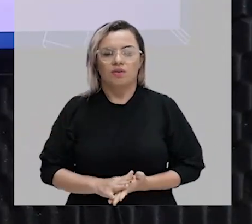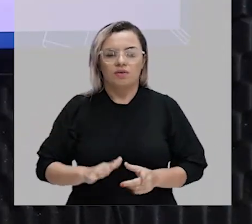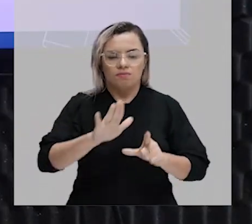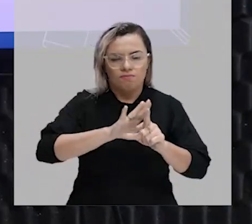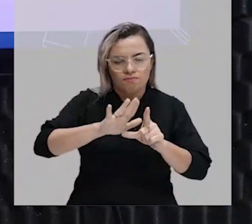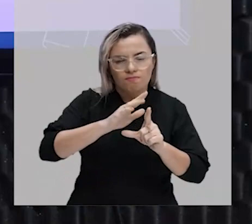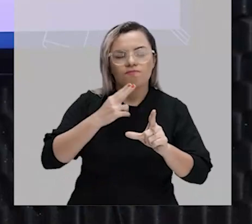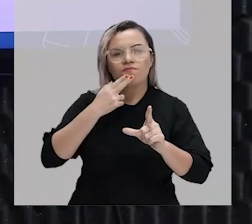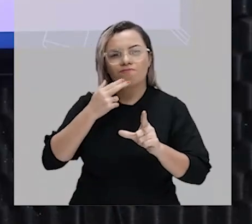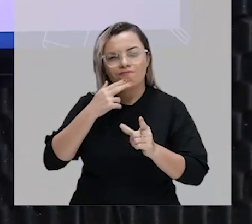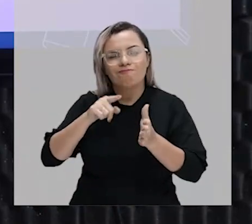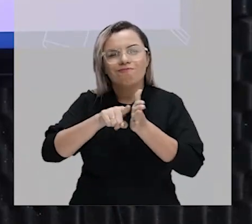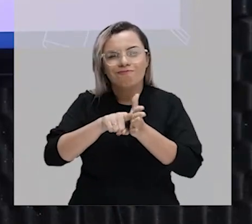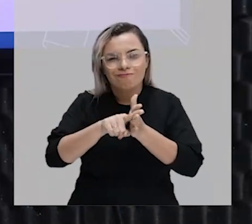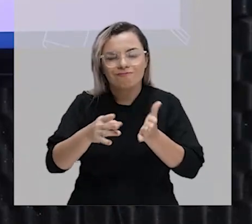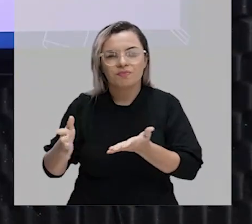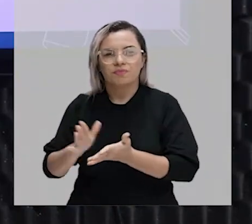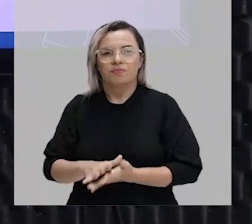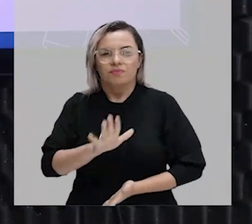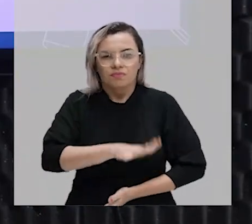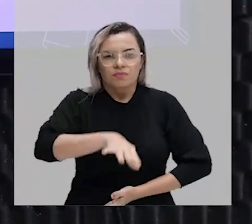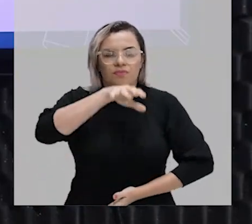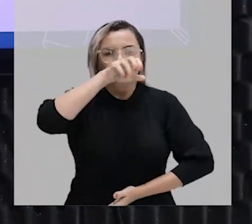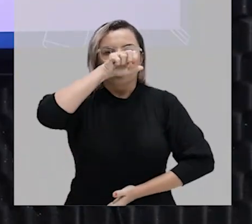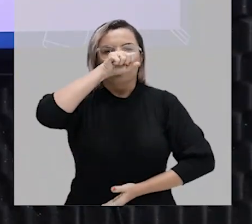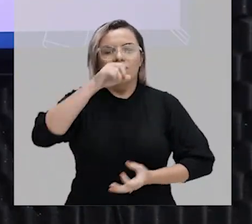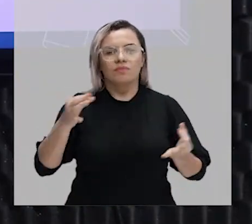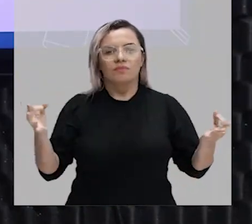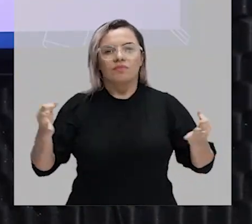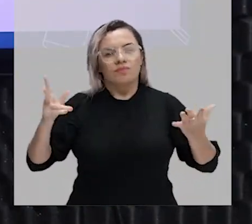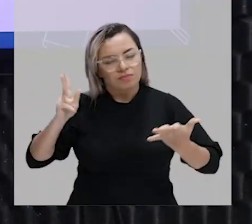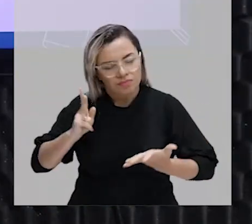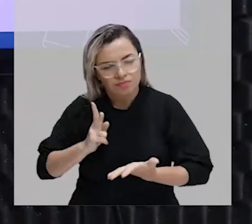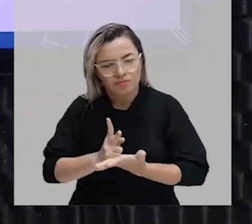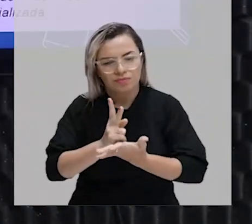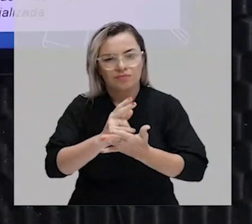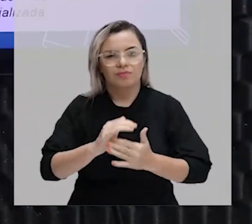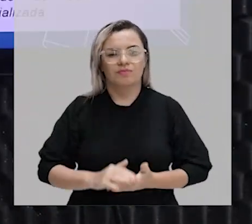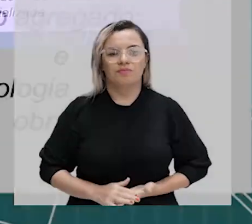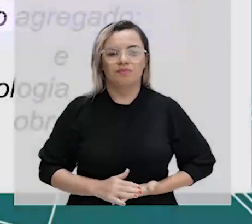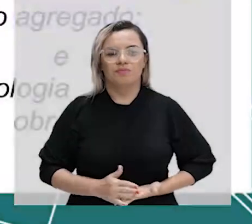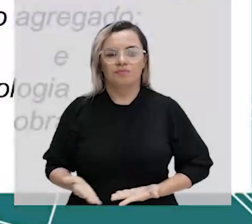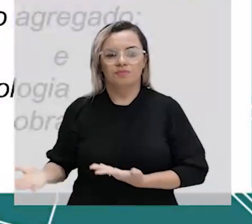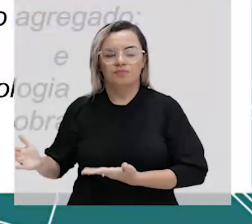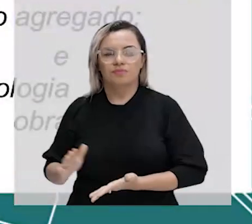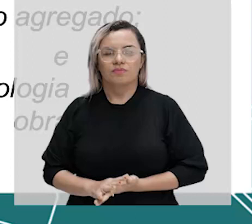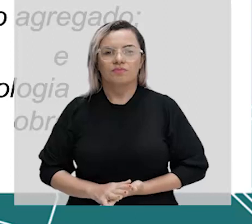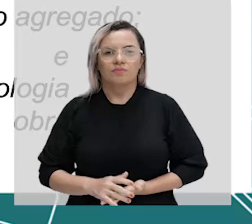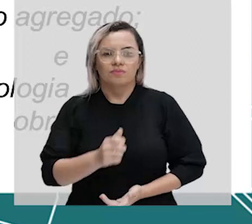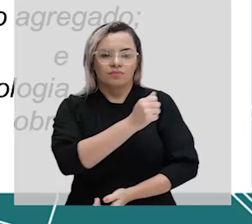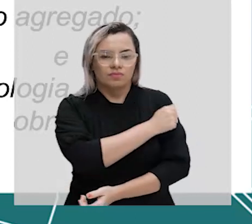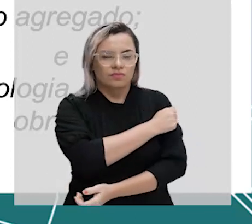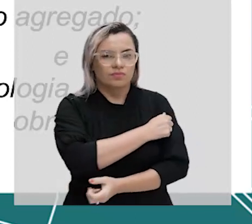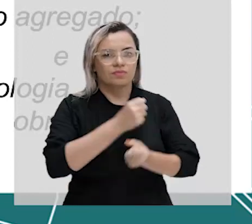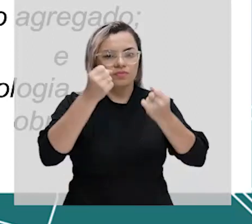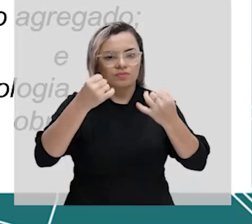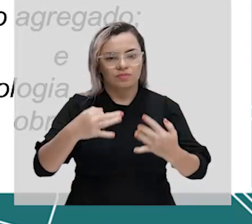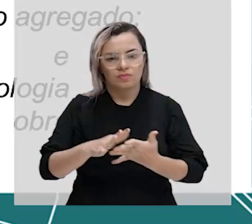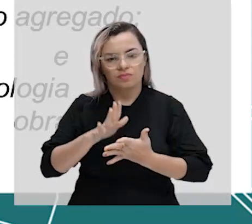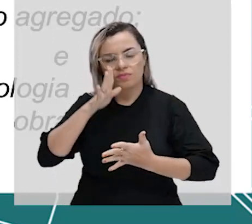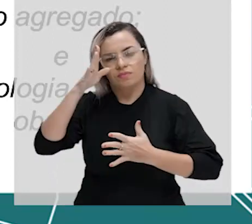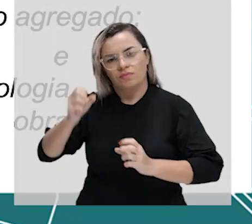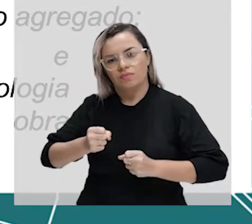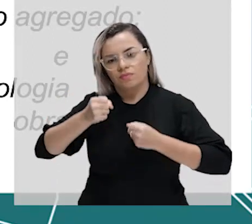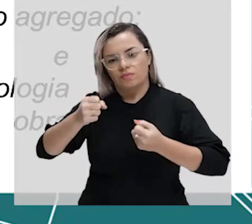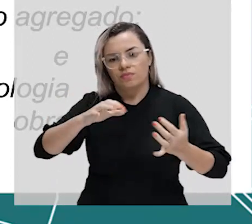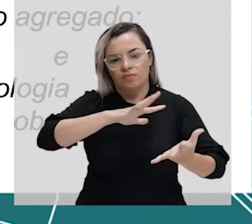a gente começar, respirou, vamos evoluir, que tem muita coisa aqui bacana. Galera, para a gente começar falando sobre as principais potências